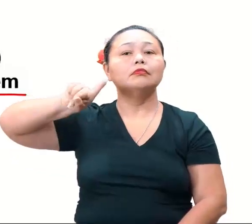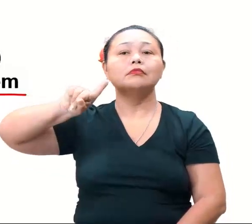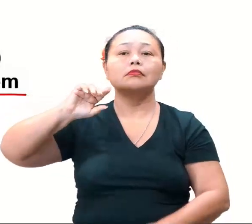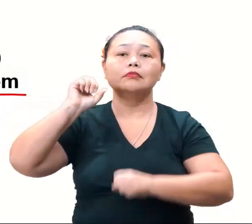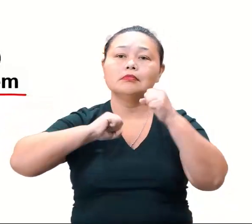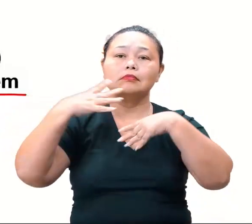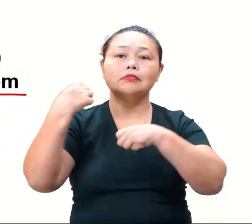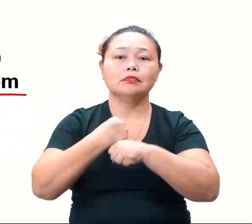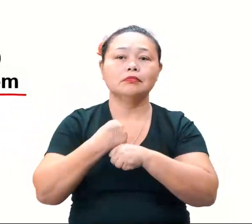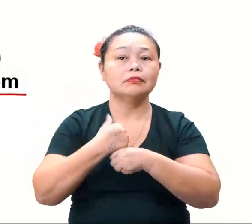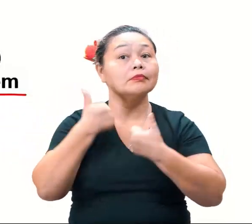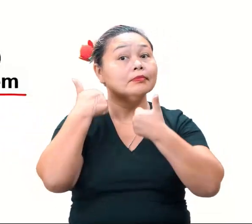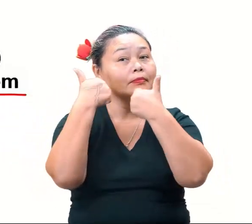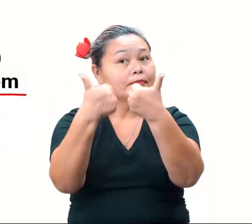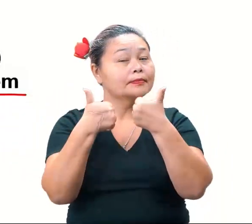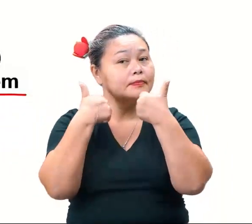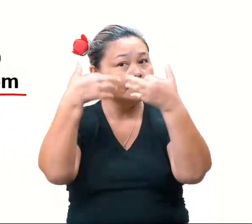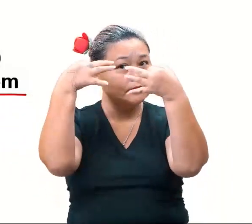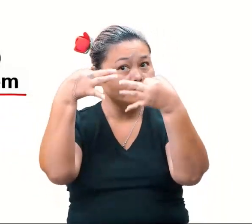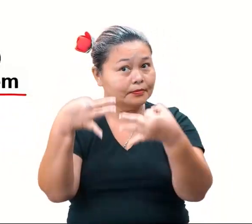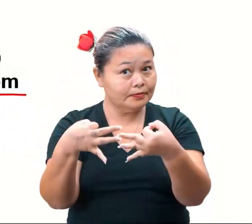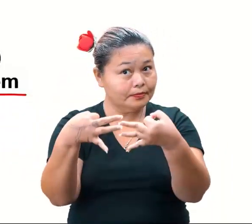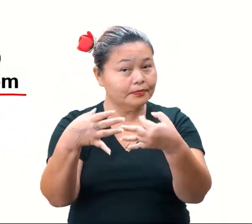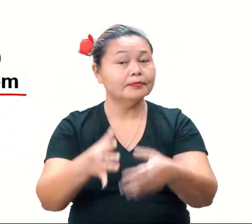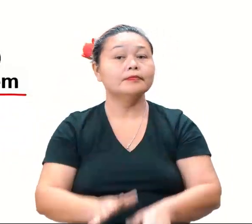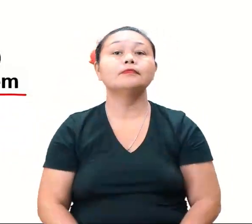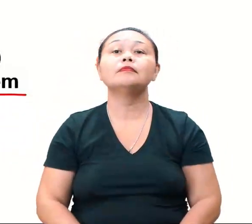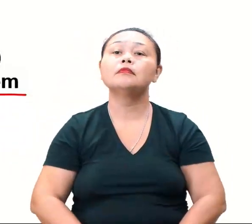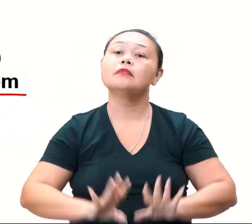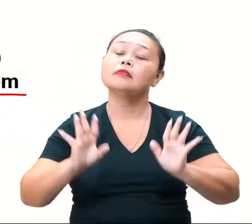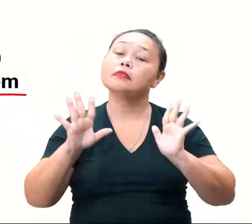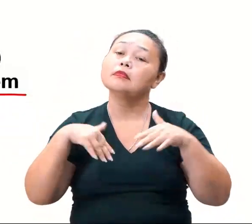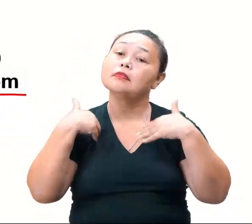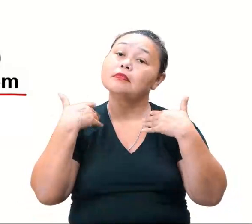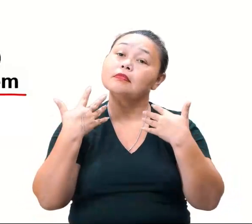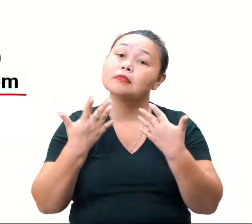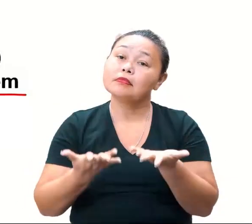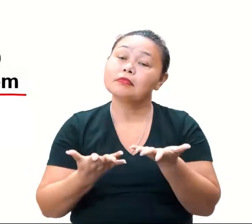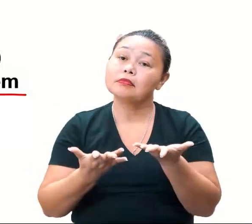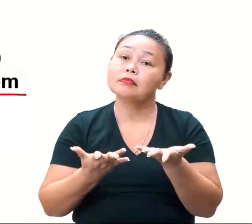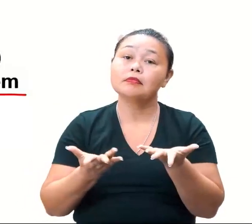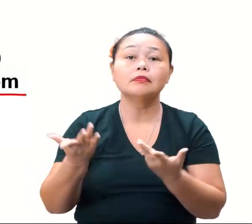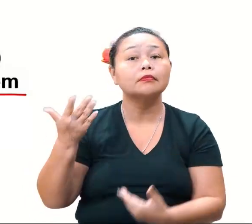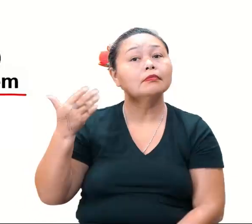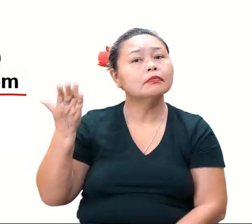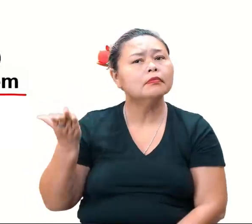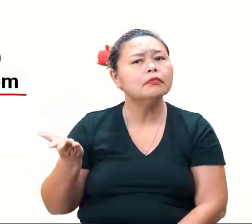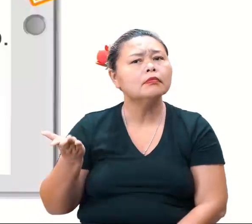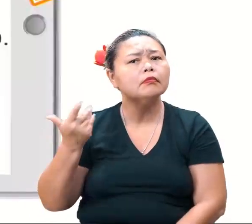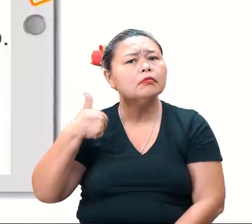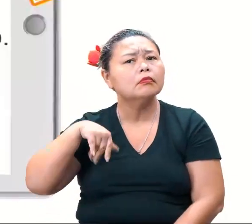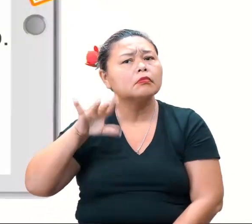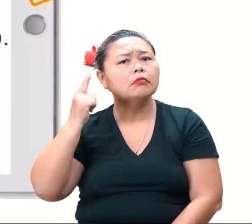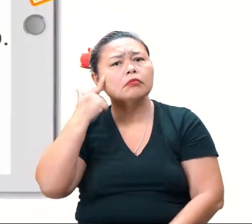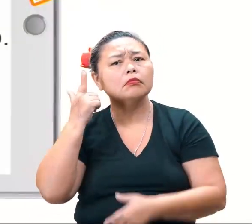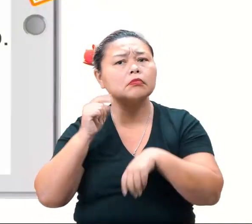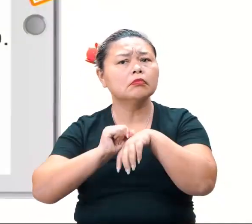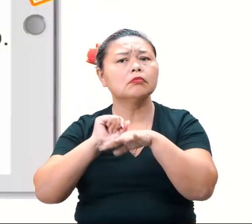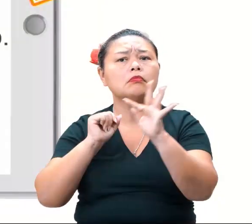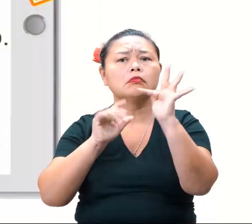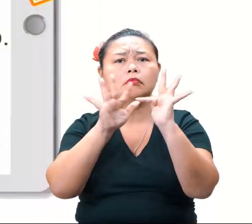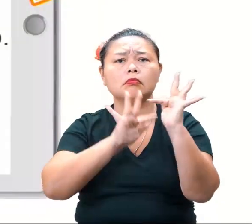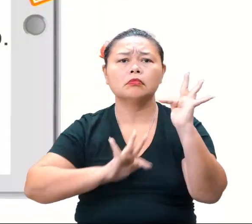calcular, certo? Beleza, certinho. Então, com isso, a gente viu um pouquinho mais da ideia de função na parte